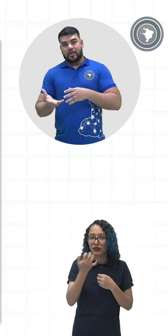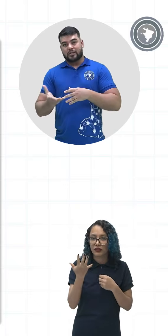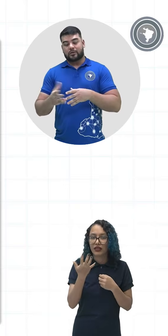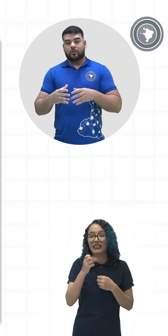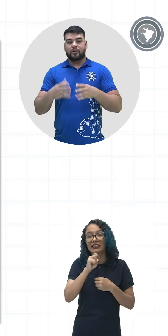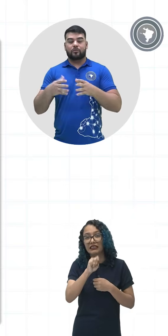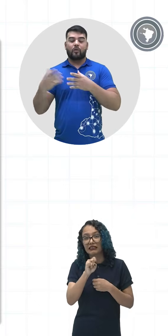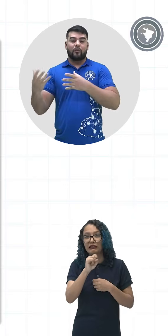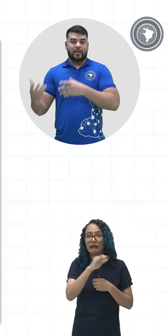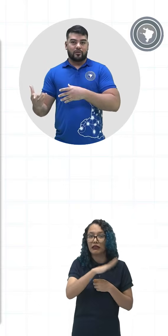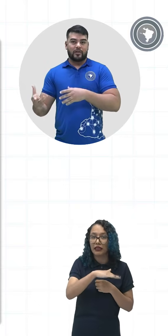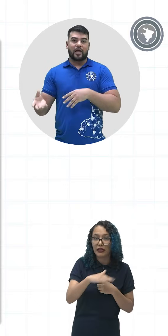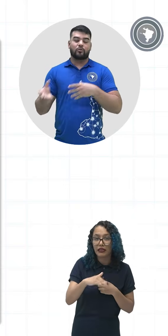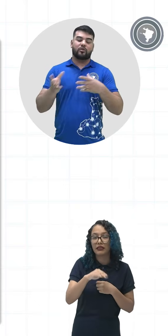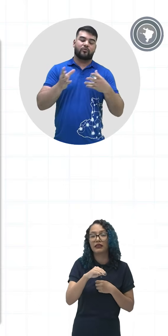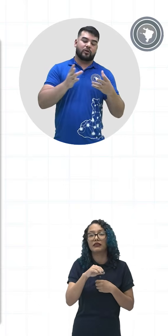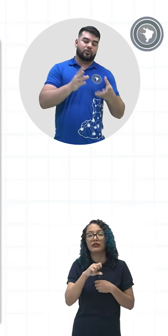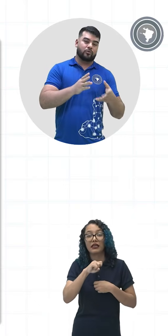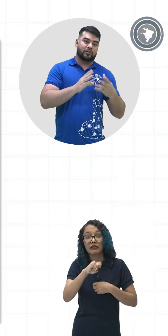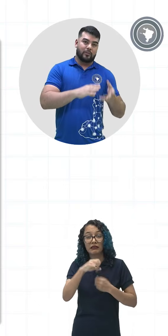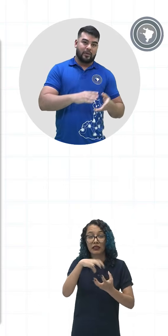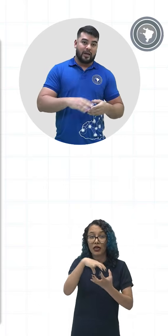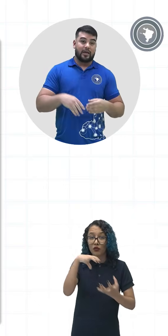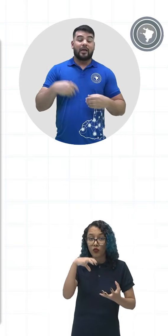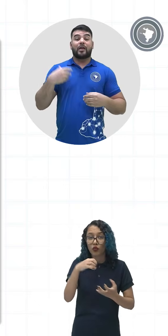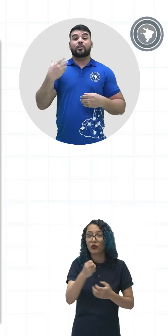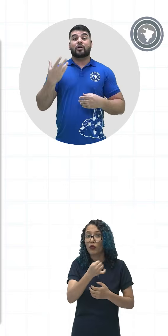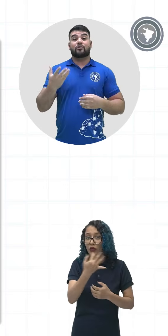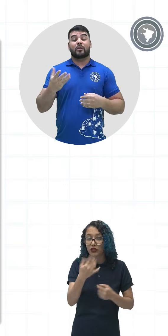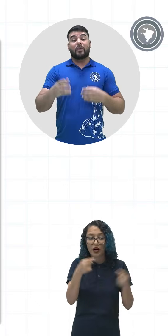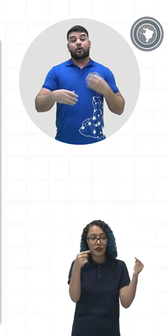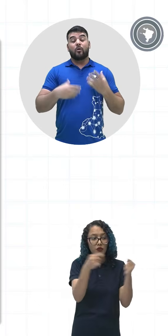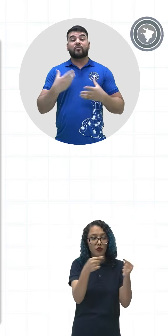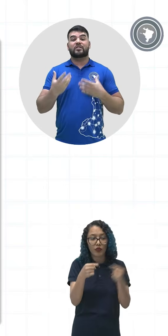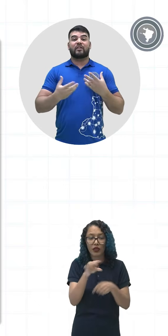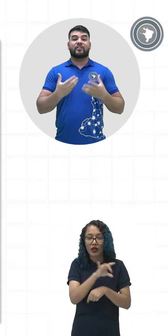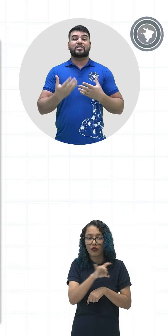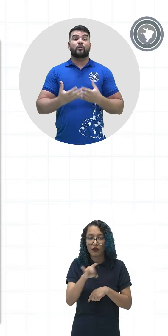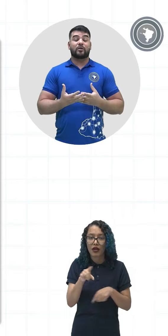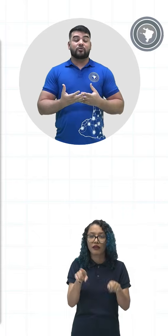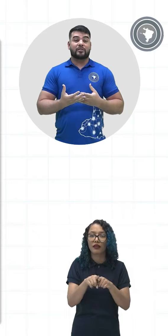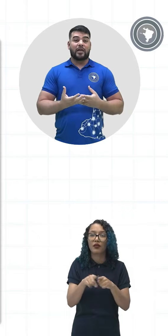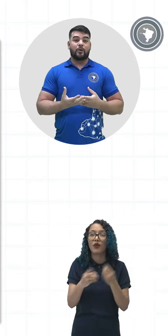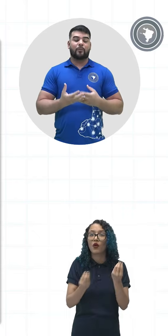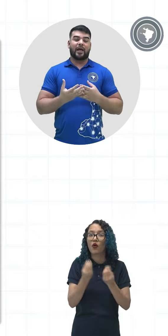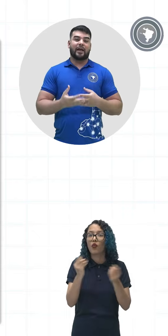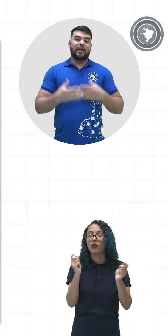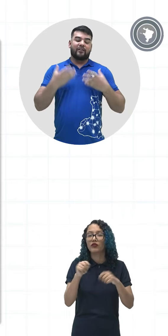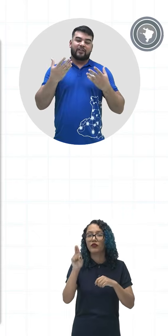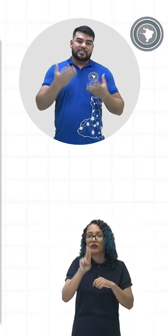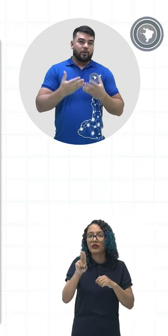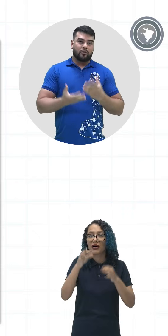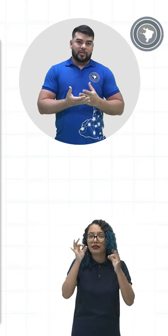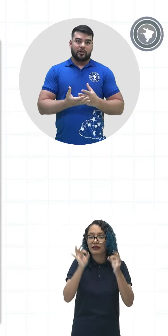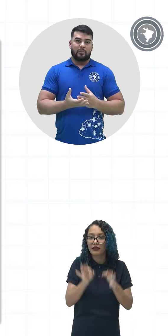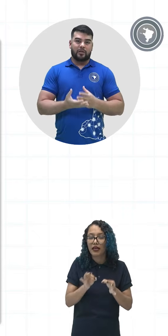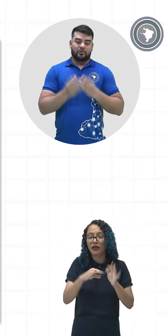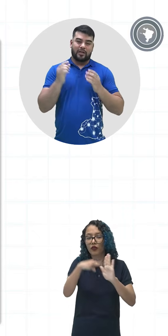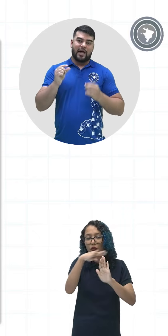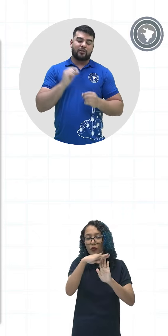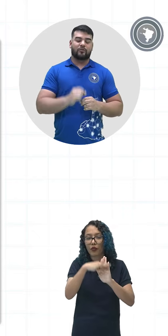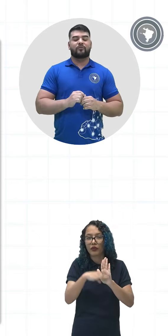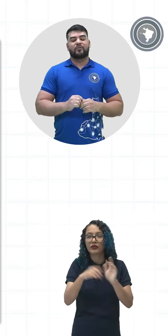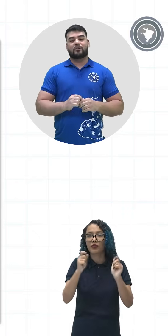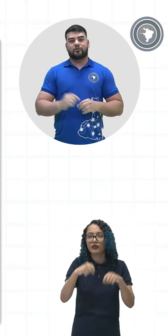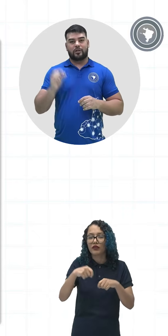for criança, qual é a dosagem, quando for adulto também, indicando também como você vai fazer o manuseio para fazer o